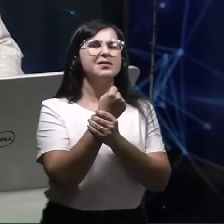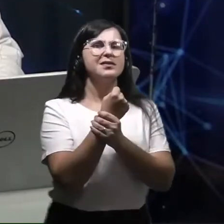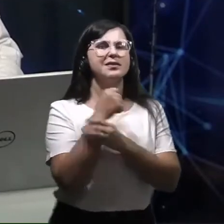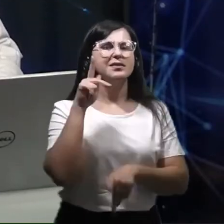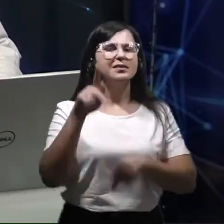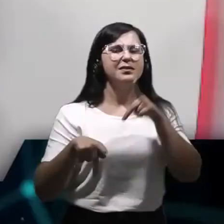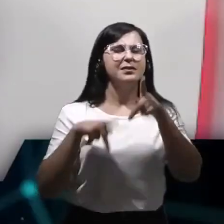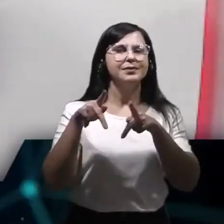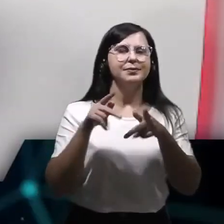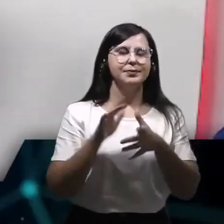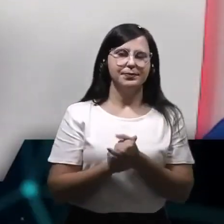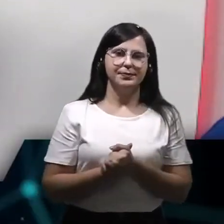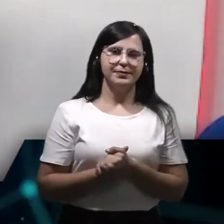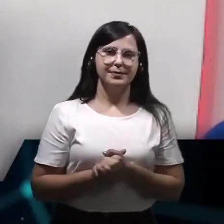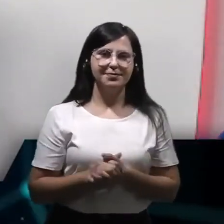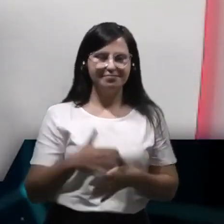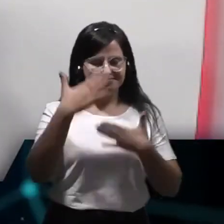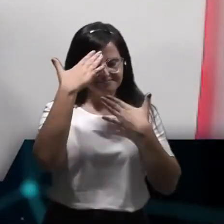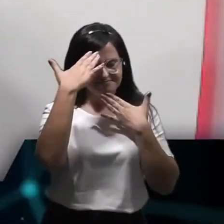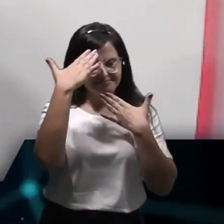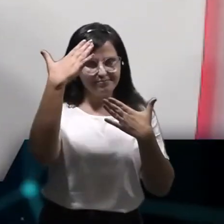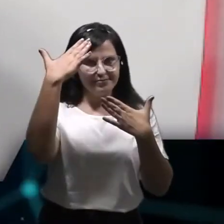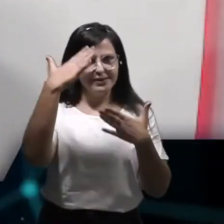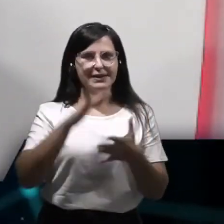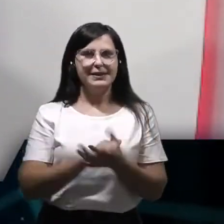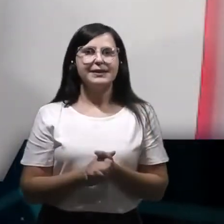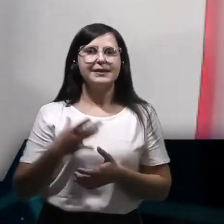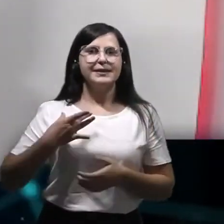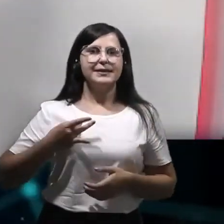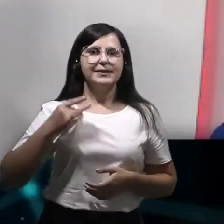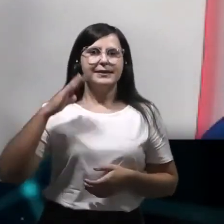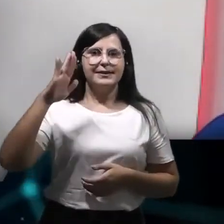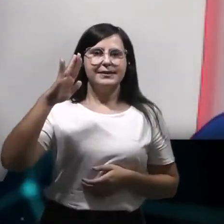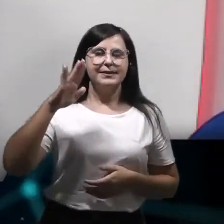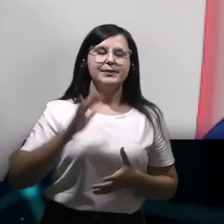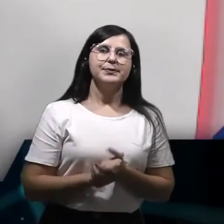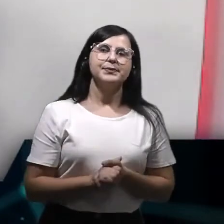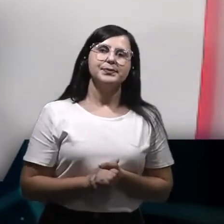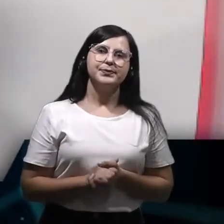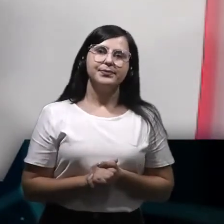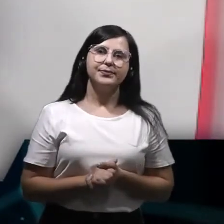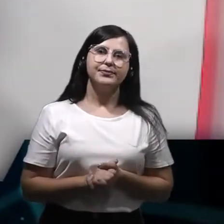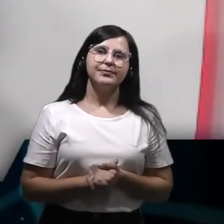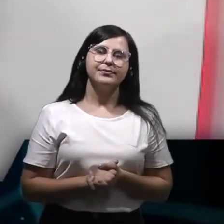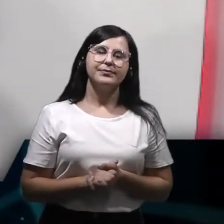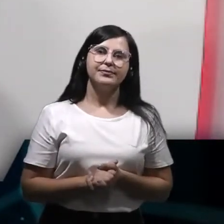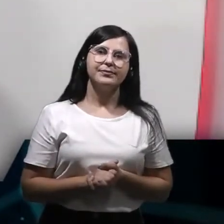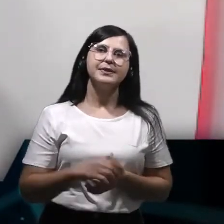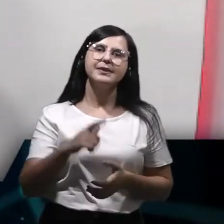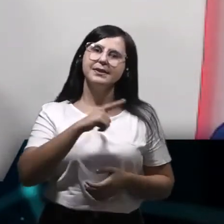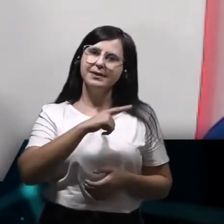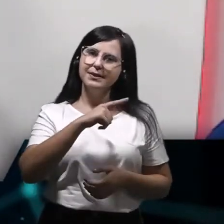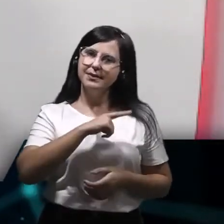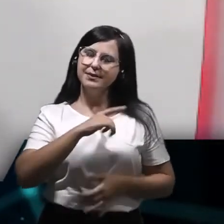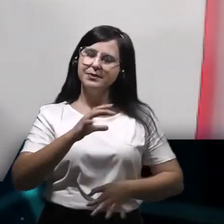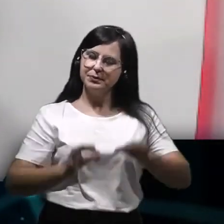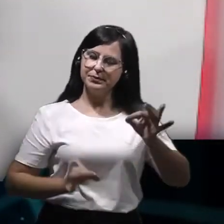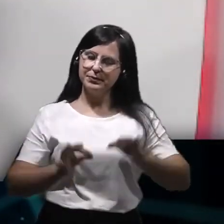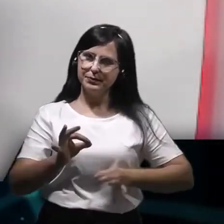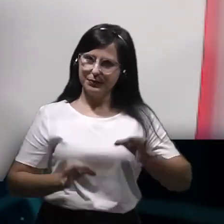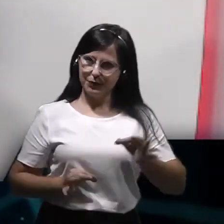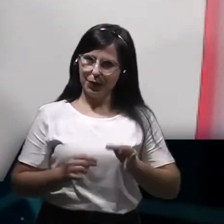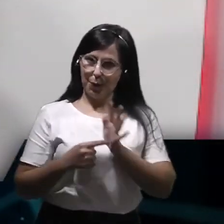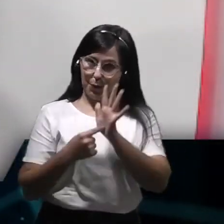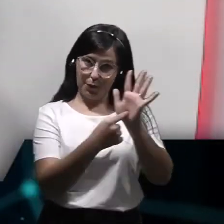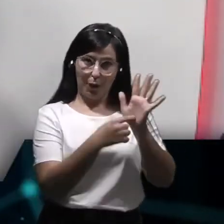1 minuto e 30 segundos para a resposta. Muito obrigado pela pergunta, tá certo? Mais uma vez, tem vários aqui, eu vou destacar dois para assim